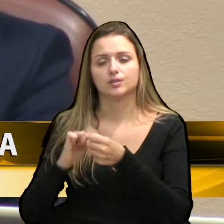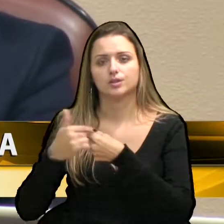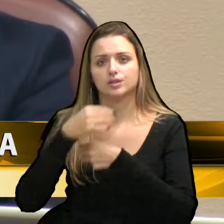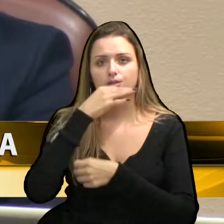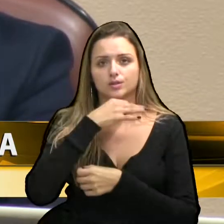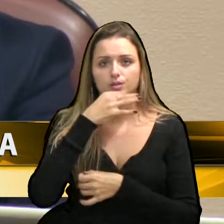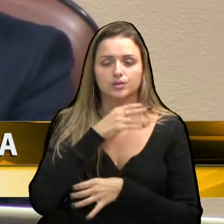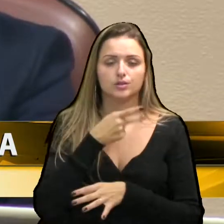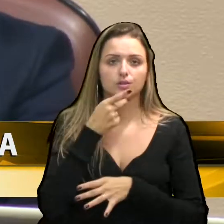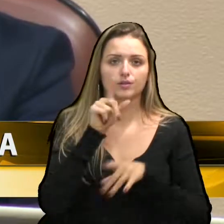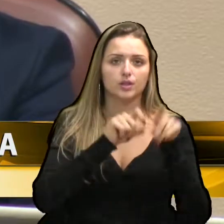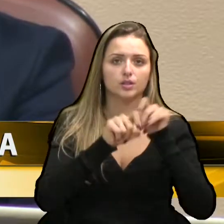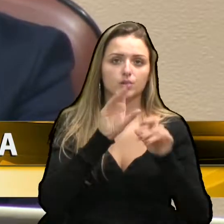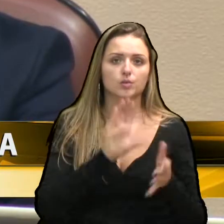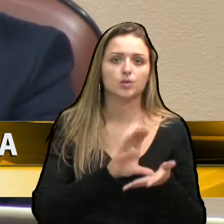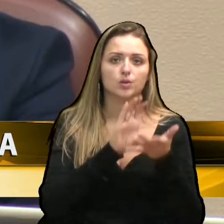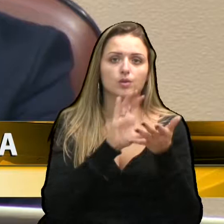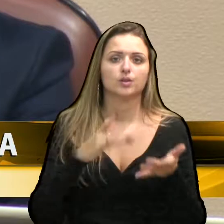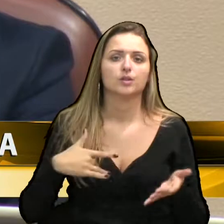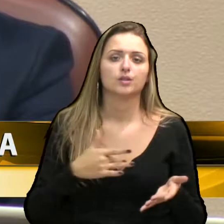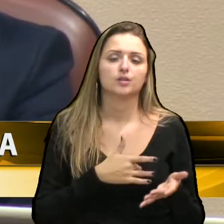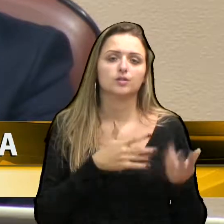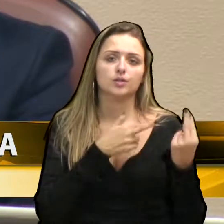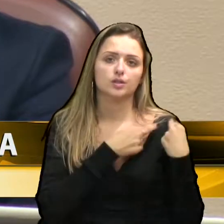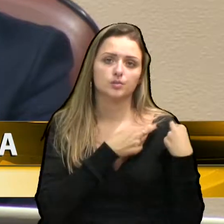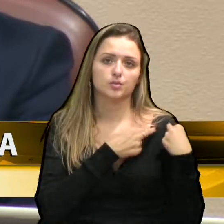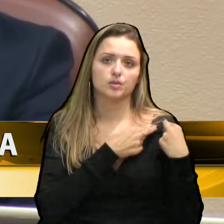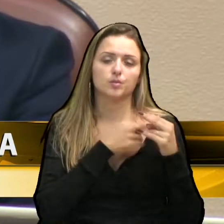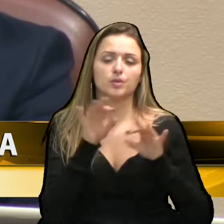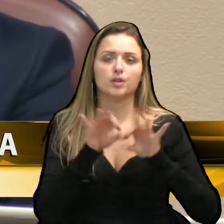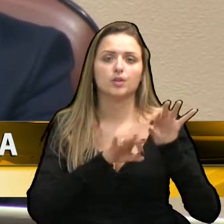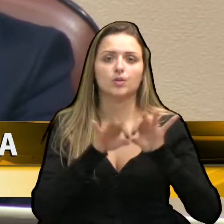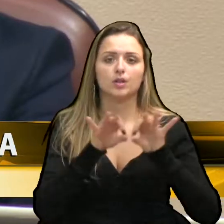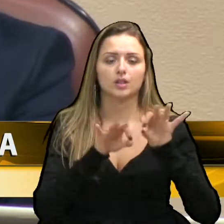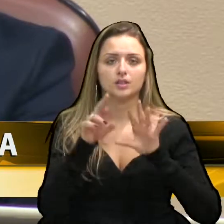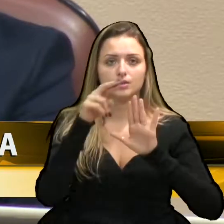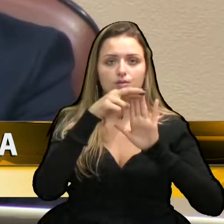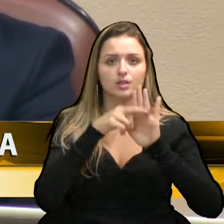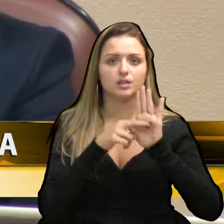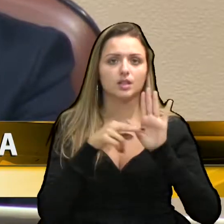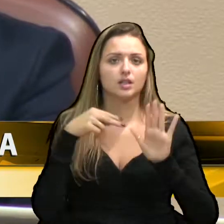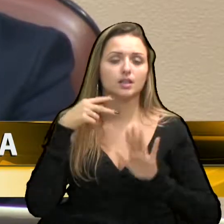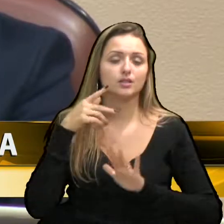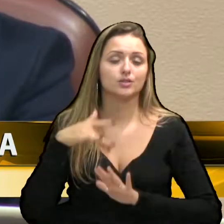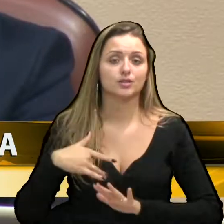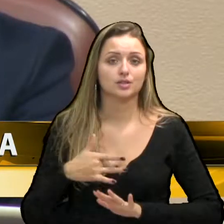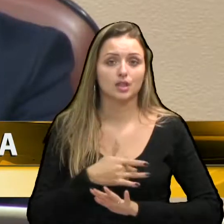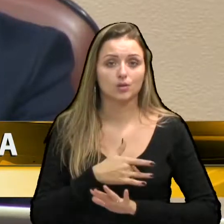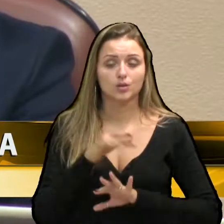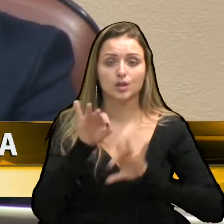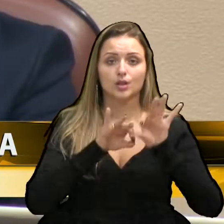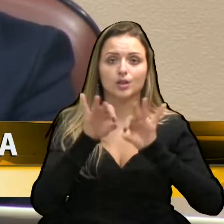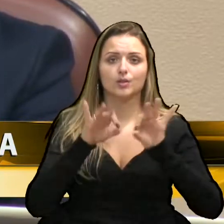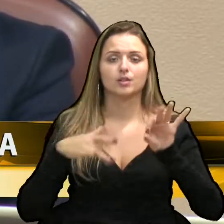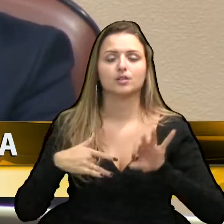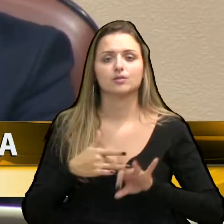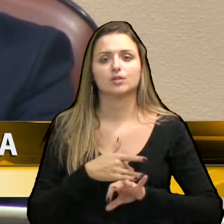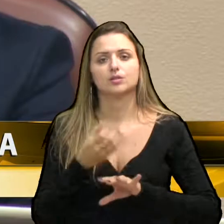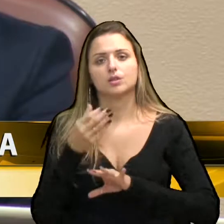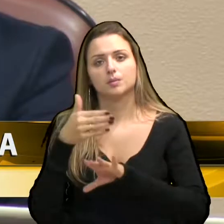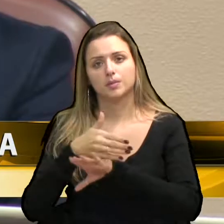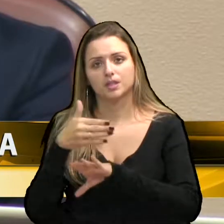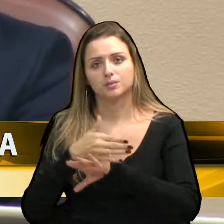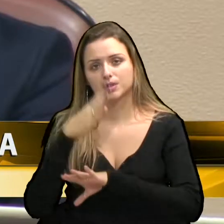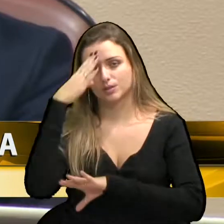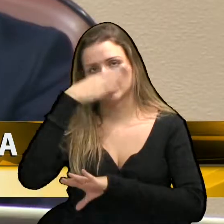que prevê que o Conselho Municipal de Saúde será responsável pela formulação da política de saúde e saneamento básico do município, com participação